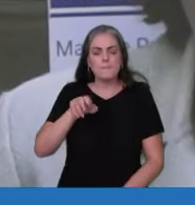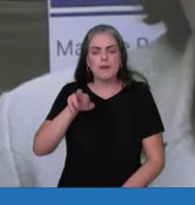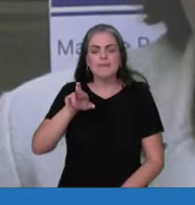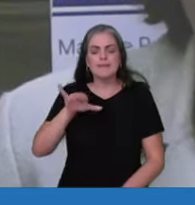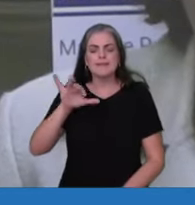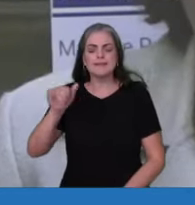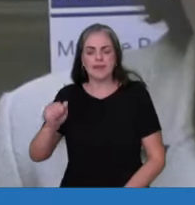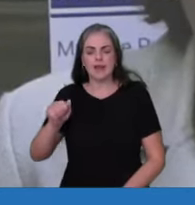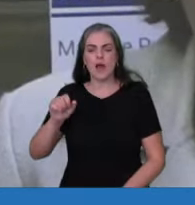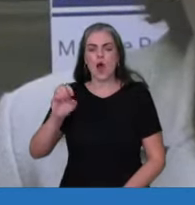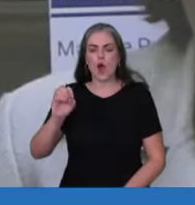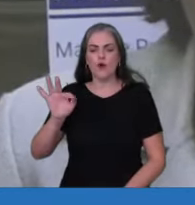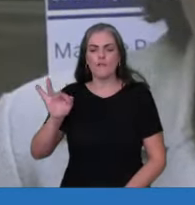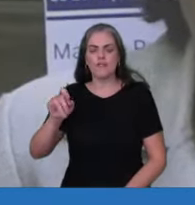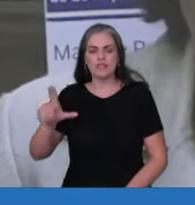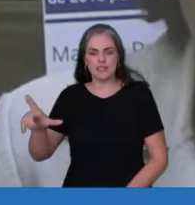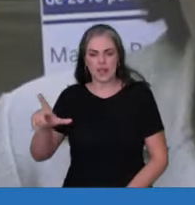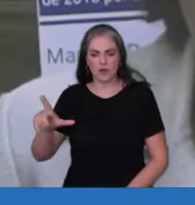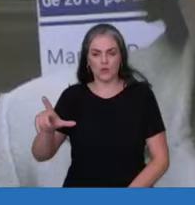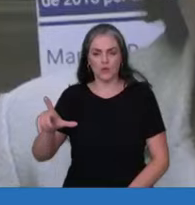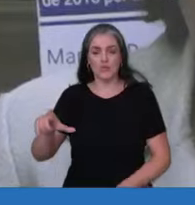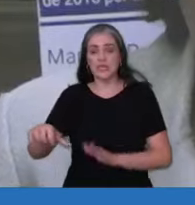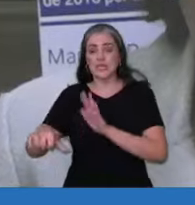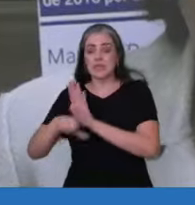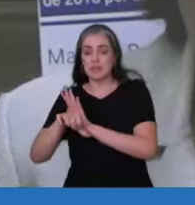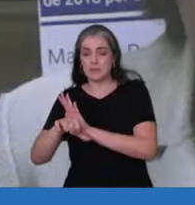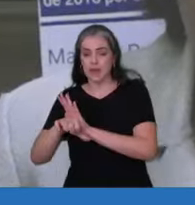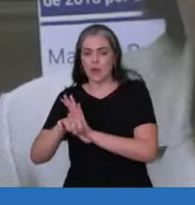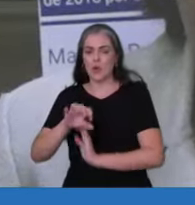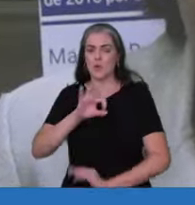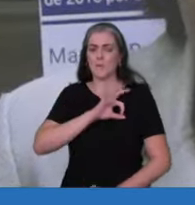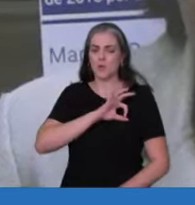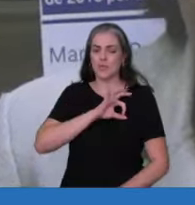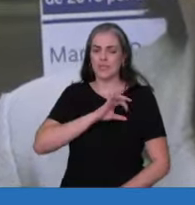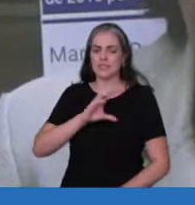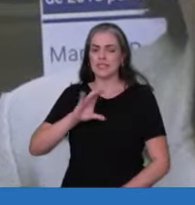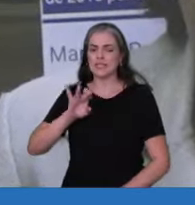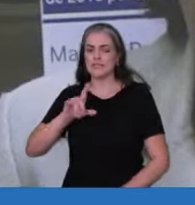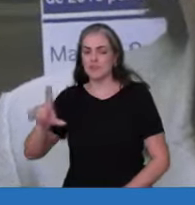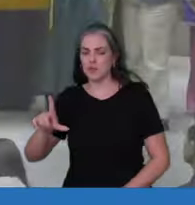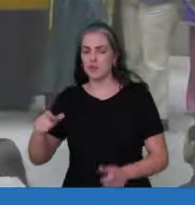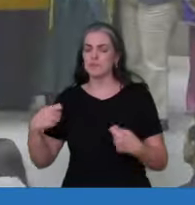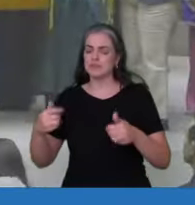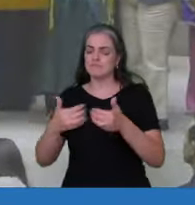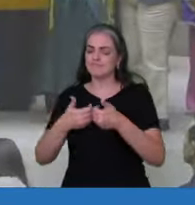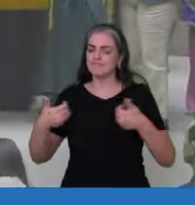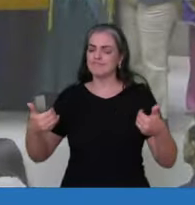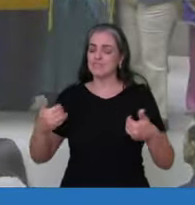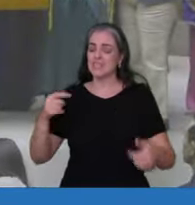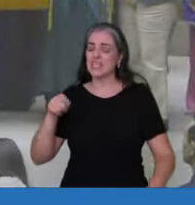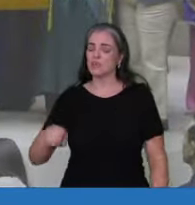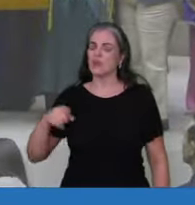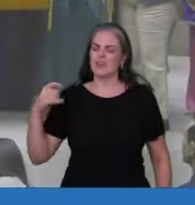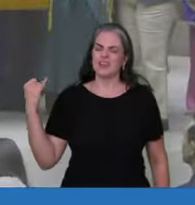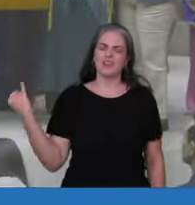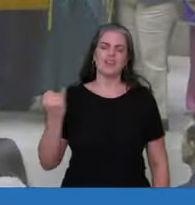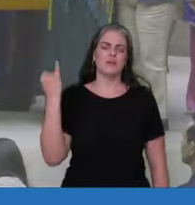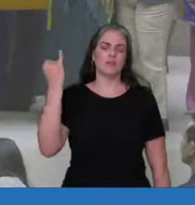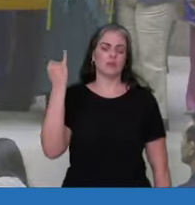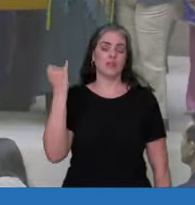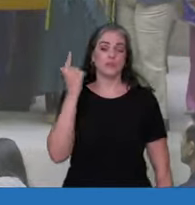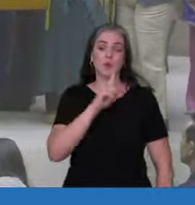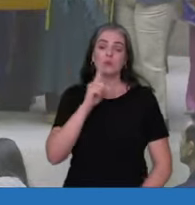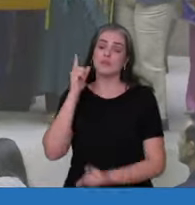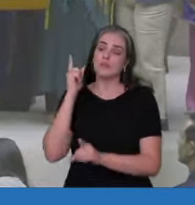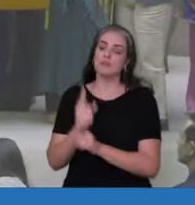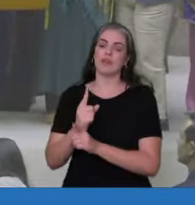criminal das polícias civis é um instituto essencial para encontrarmos aqueles que praticam o